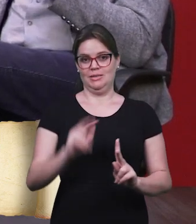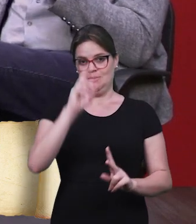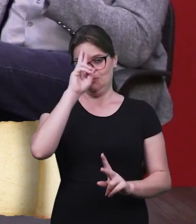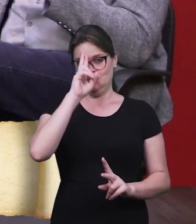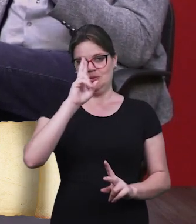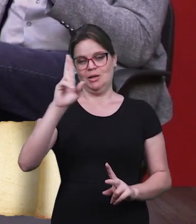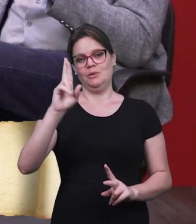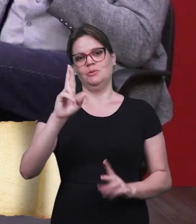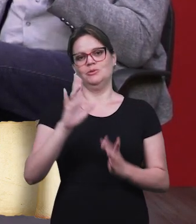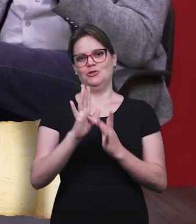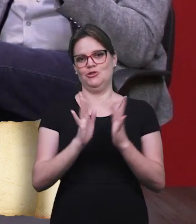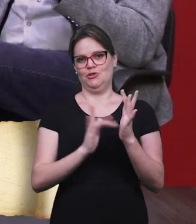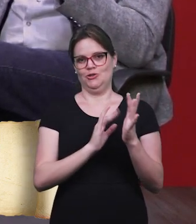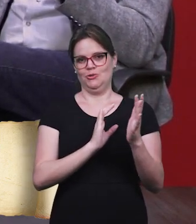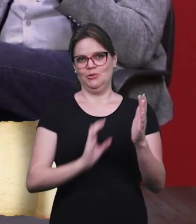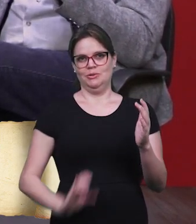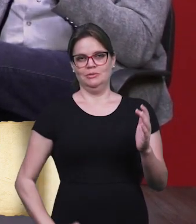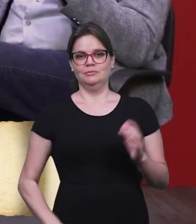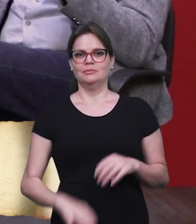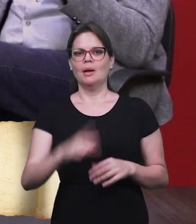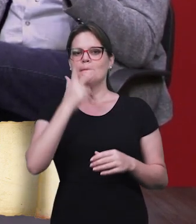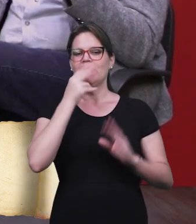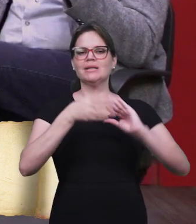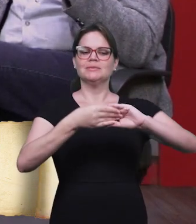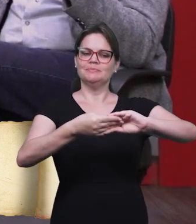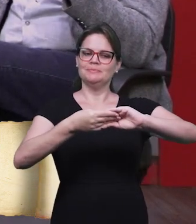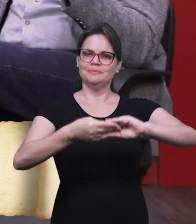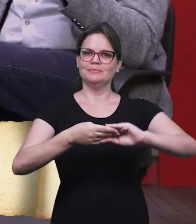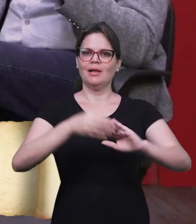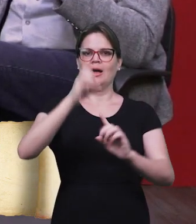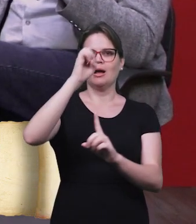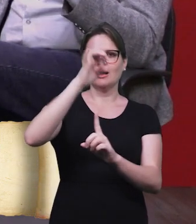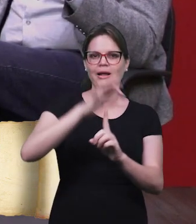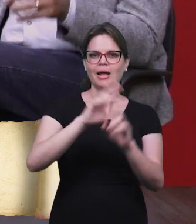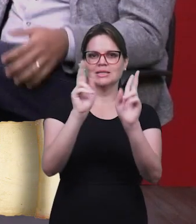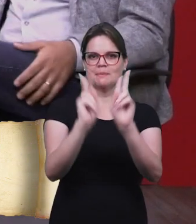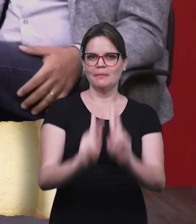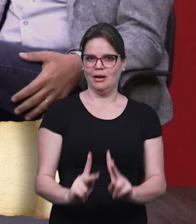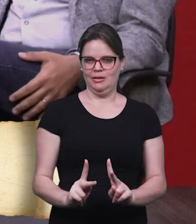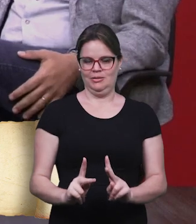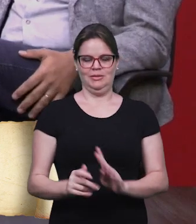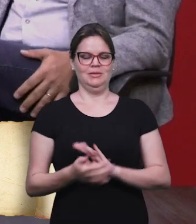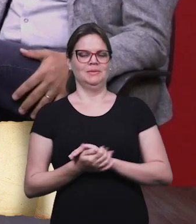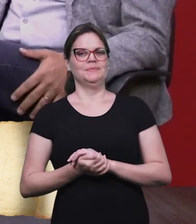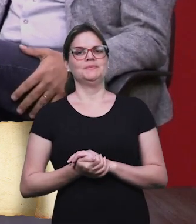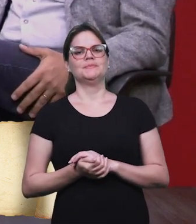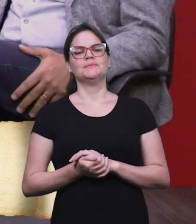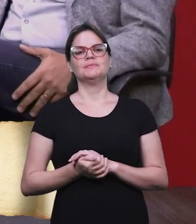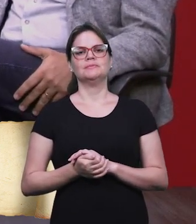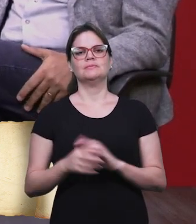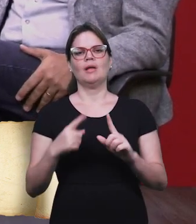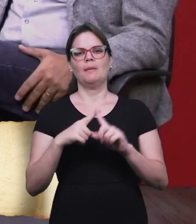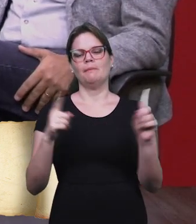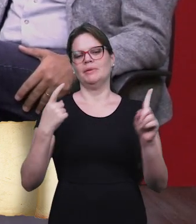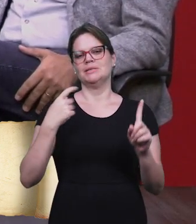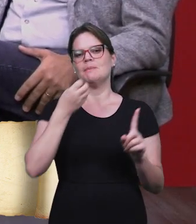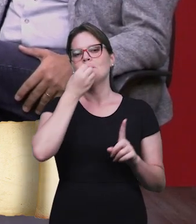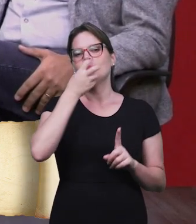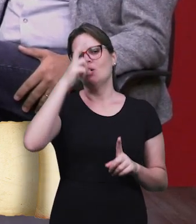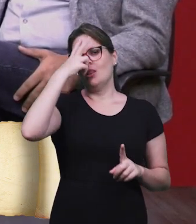os gregos, no dia a dia, no cotidiano, eles usam a palavra graça para saudar uns aos